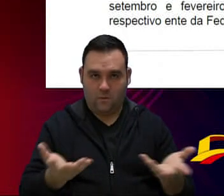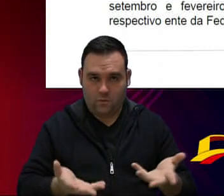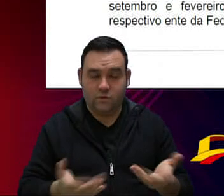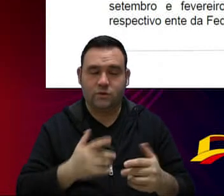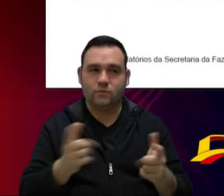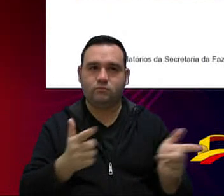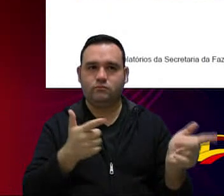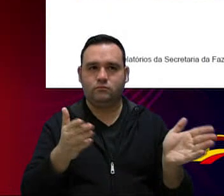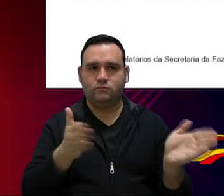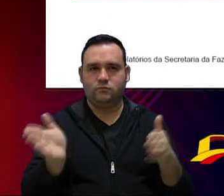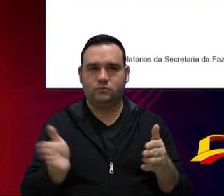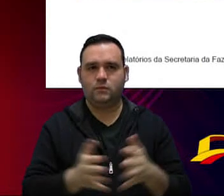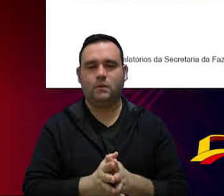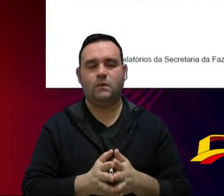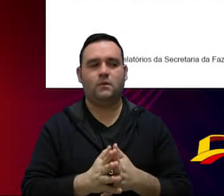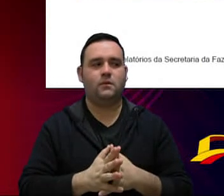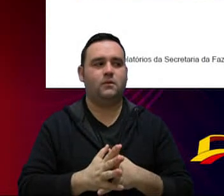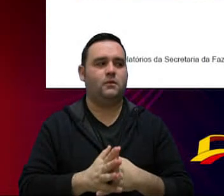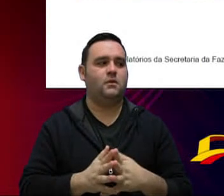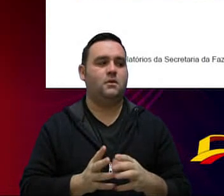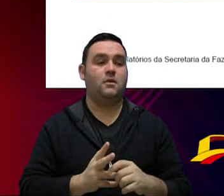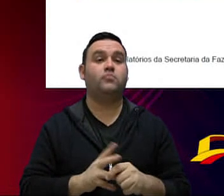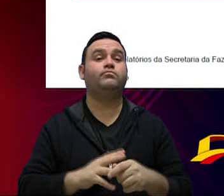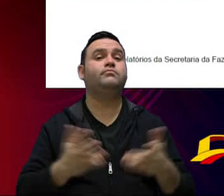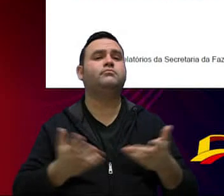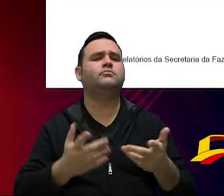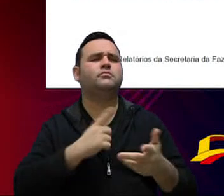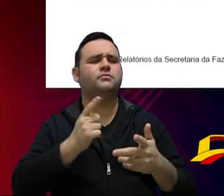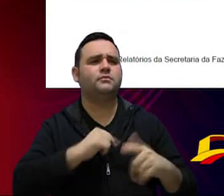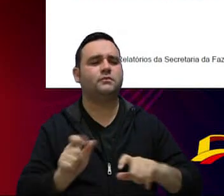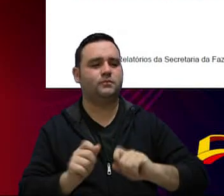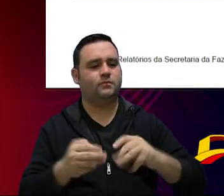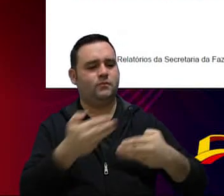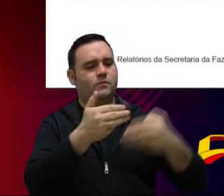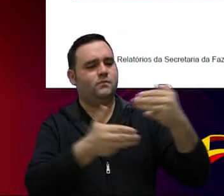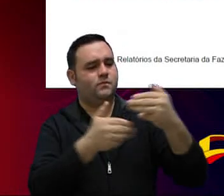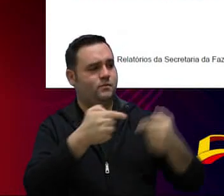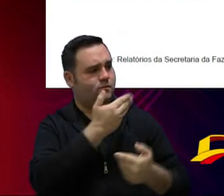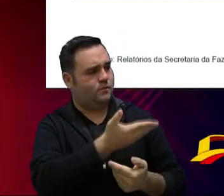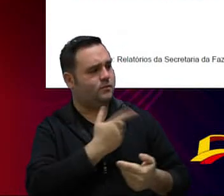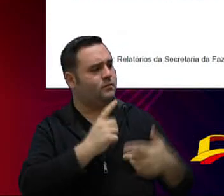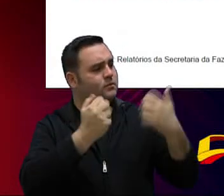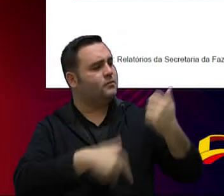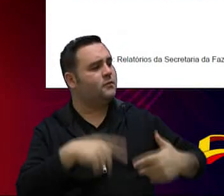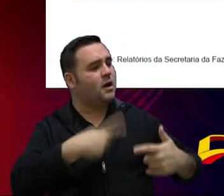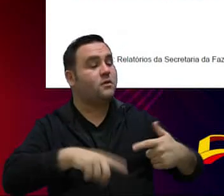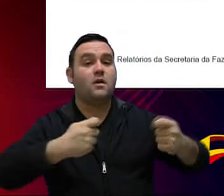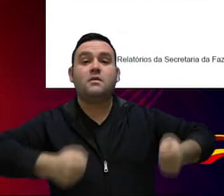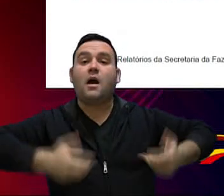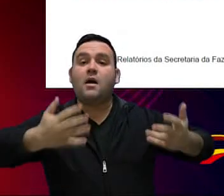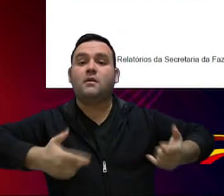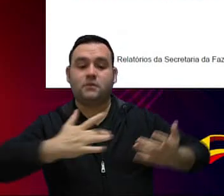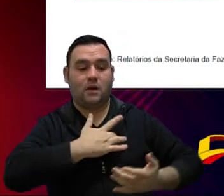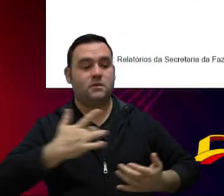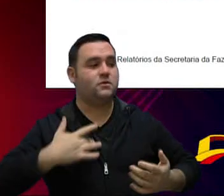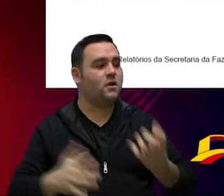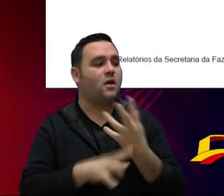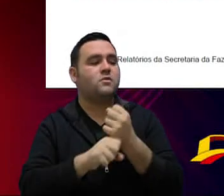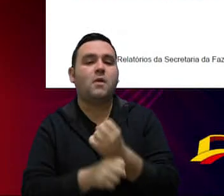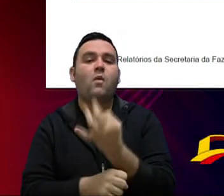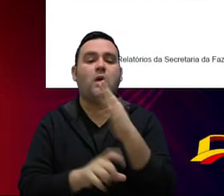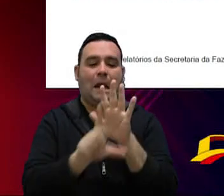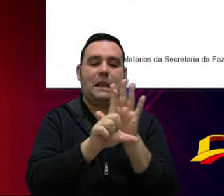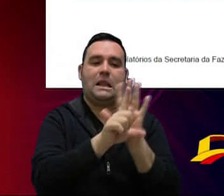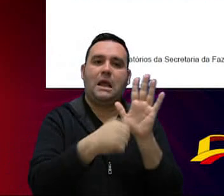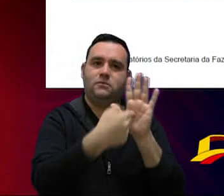pode passar bom então esse primeiro slide mostra quanto nós deveríamos gastar em saúde pela